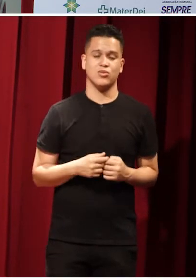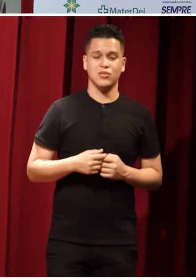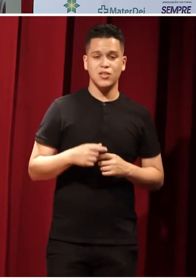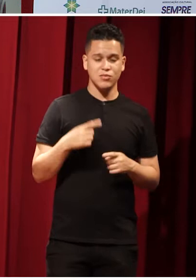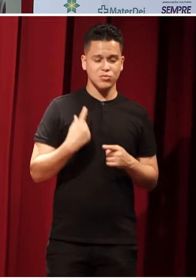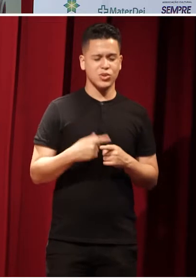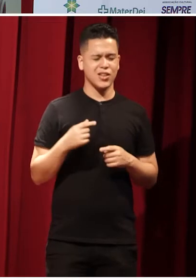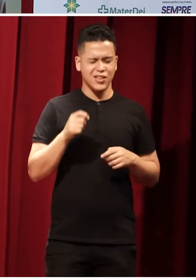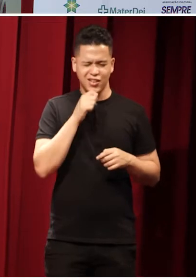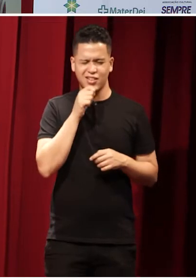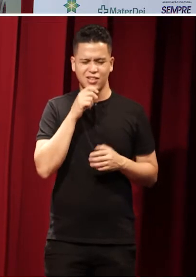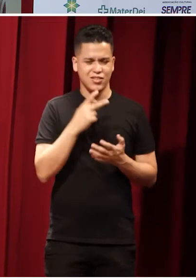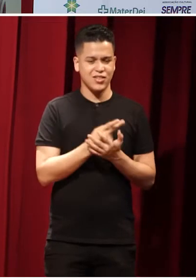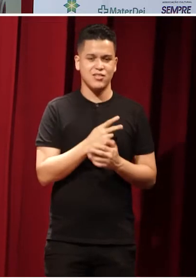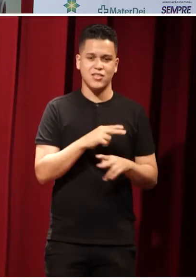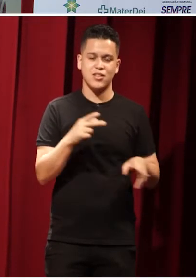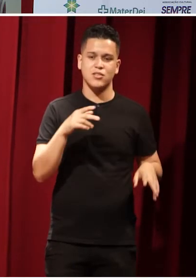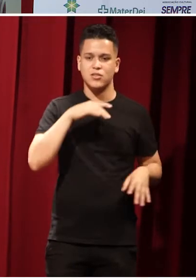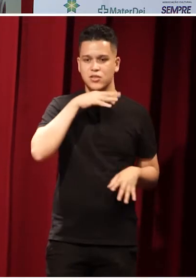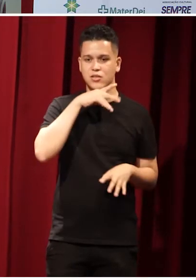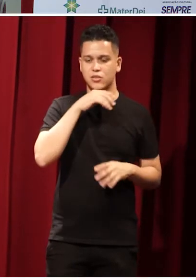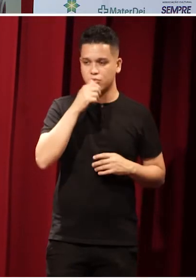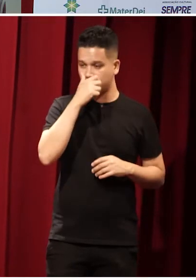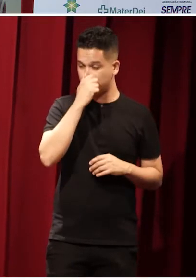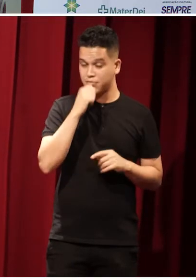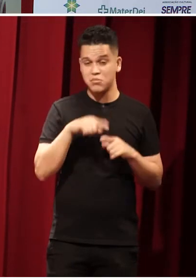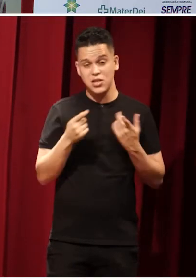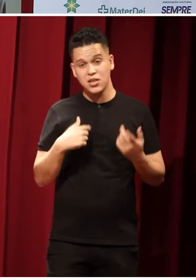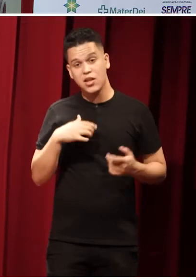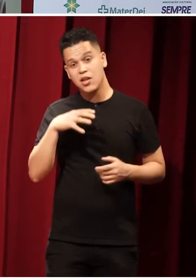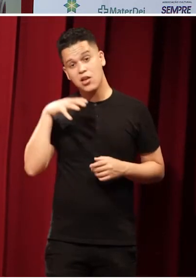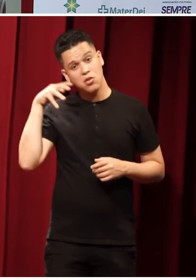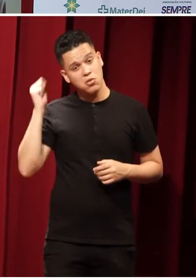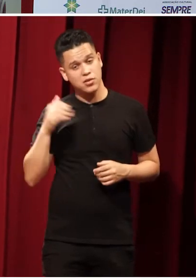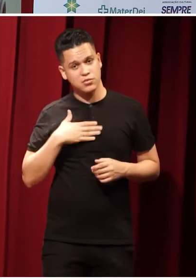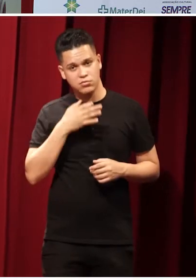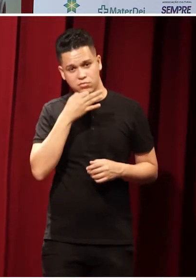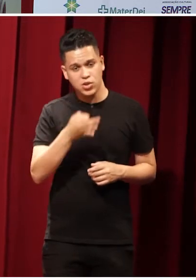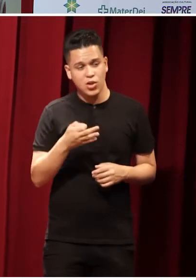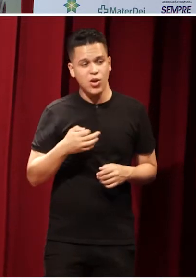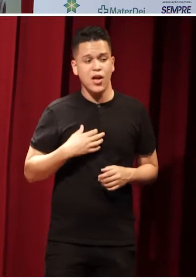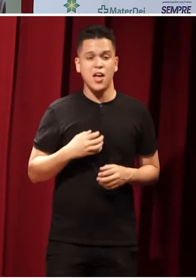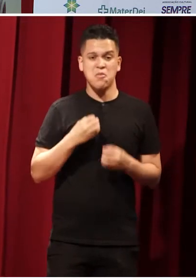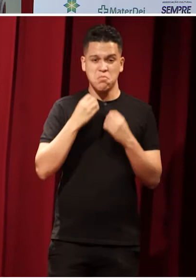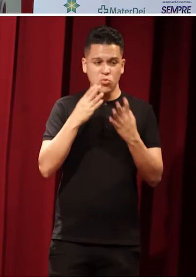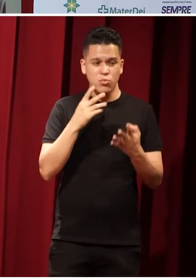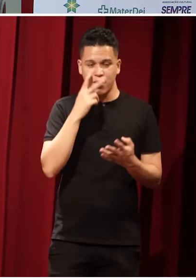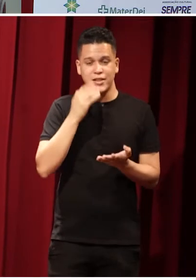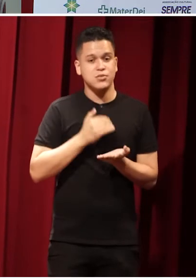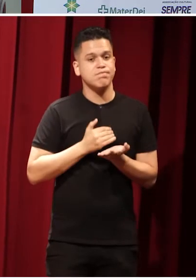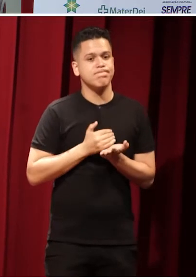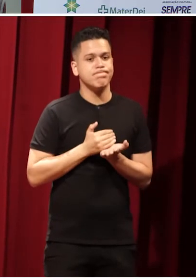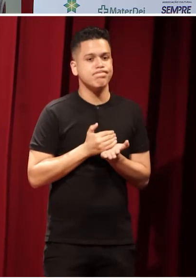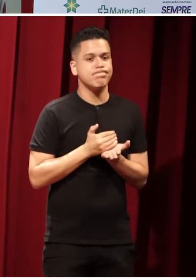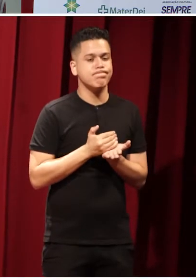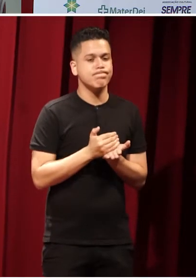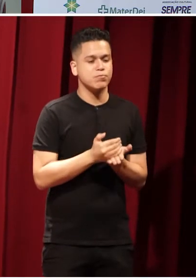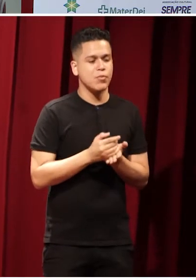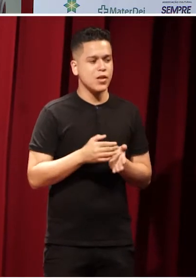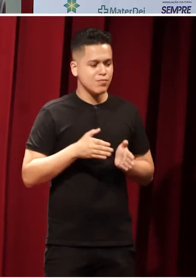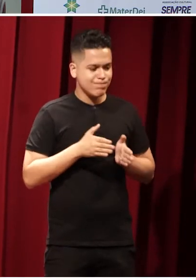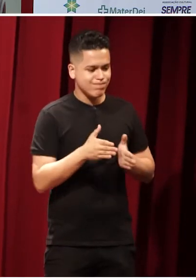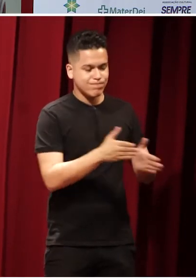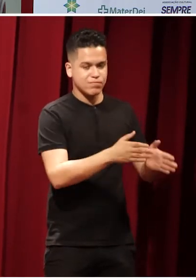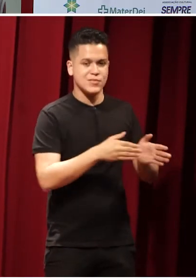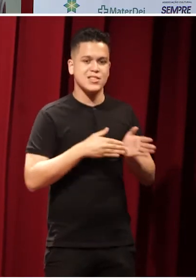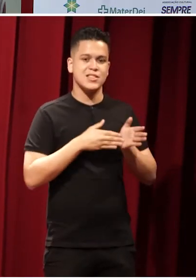estão passando. Mas eu acho que é um início de movimento que aponta na direção de